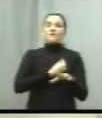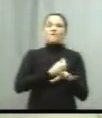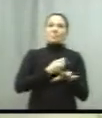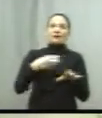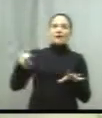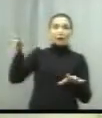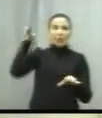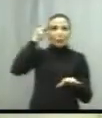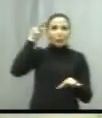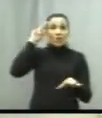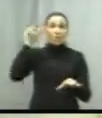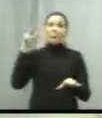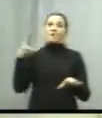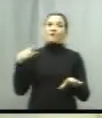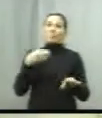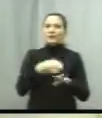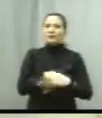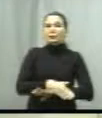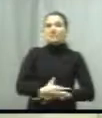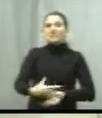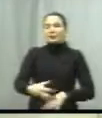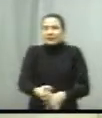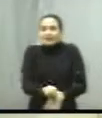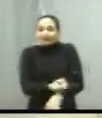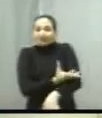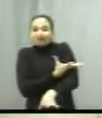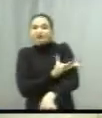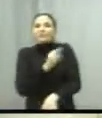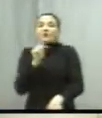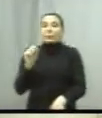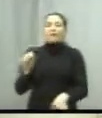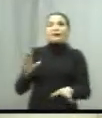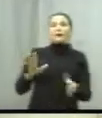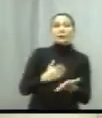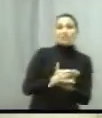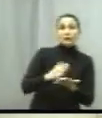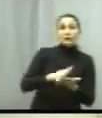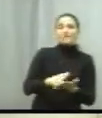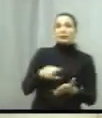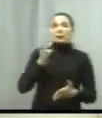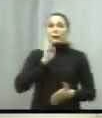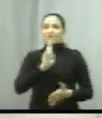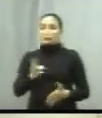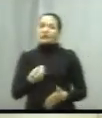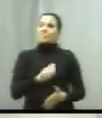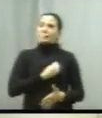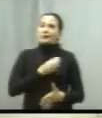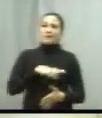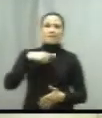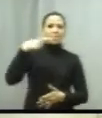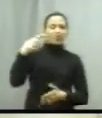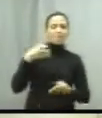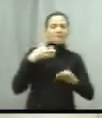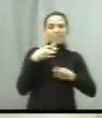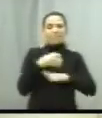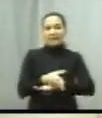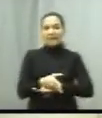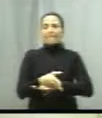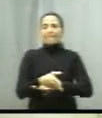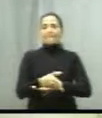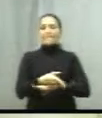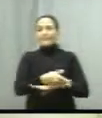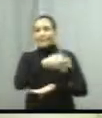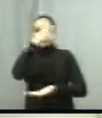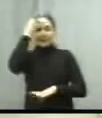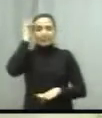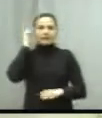fato, uma visita emocionante, e a gente, de vez em quando, reclama da vida. Eu costumo dizer, depois dessa visita, que todo